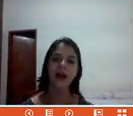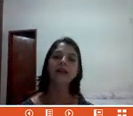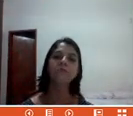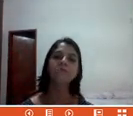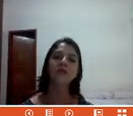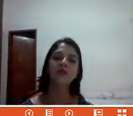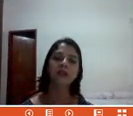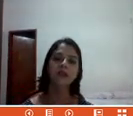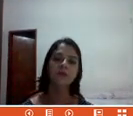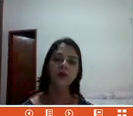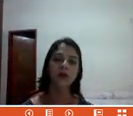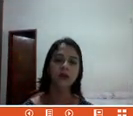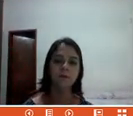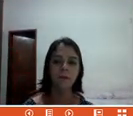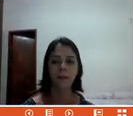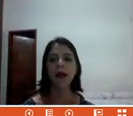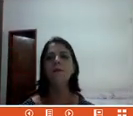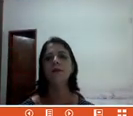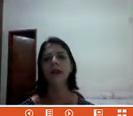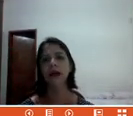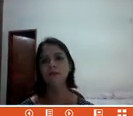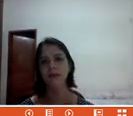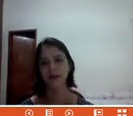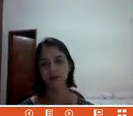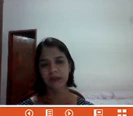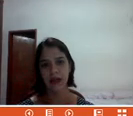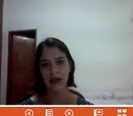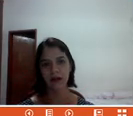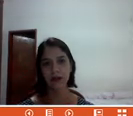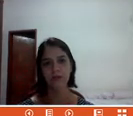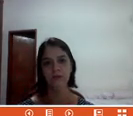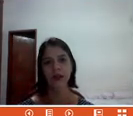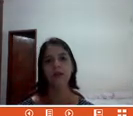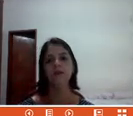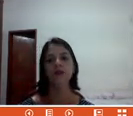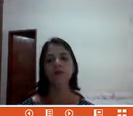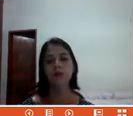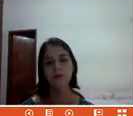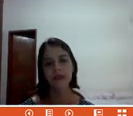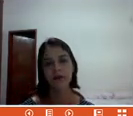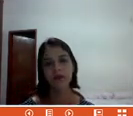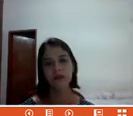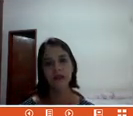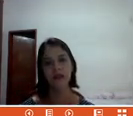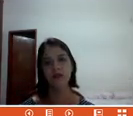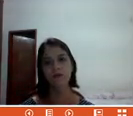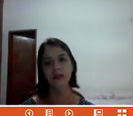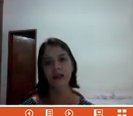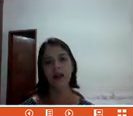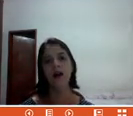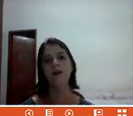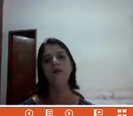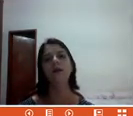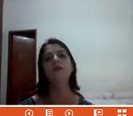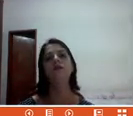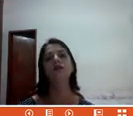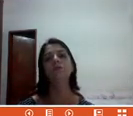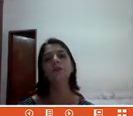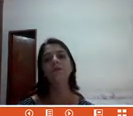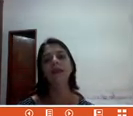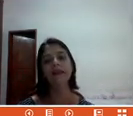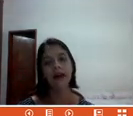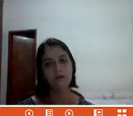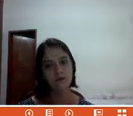mensagem, tá? Que vocês possam aproveitar ao máximo essa aula. Vou disponibilizar para vocês todo o material,